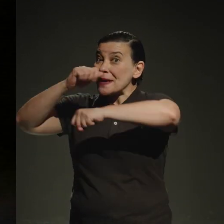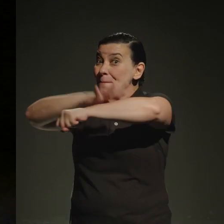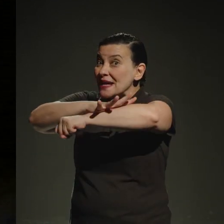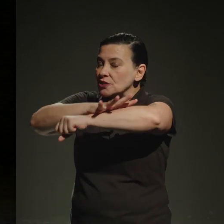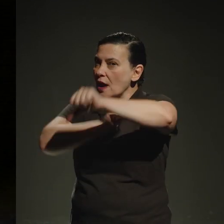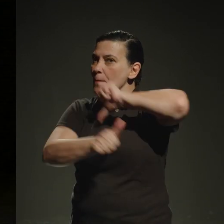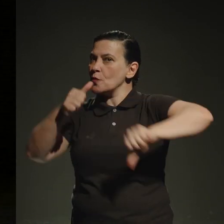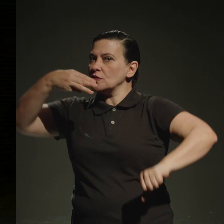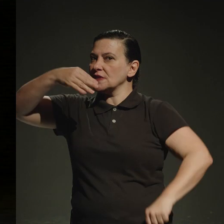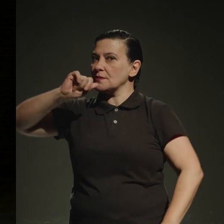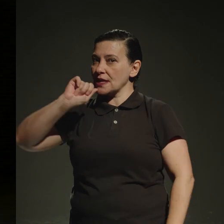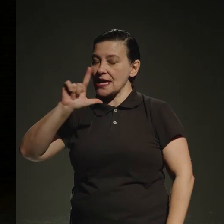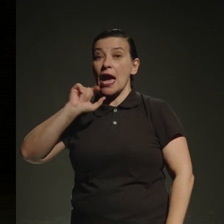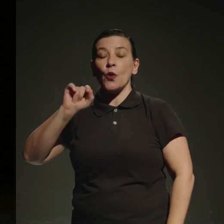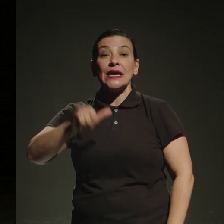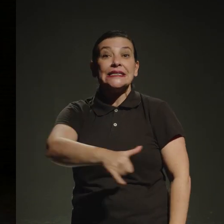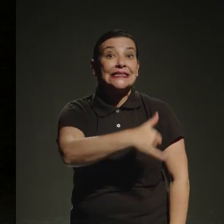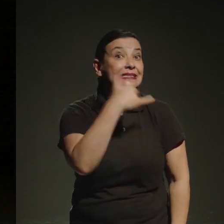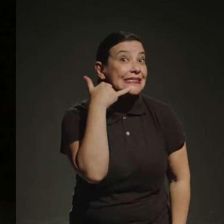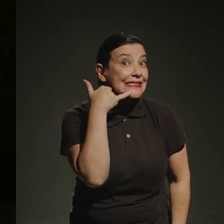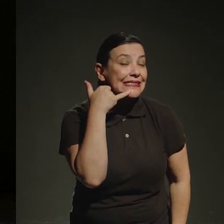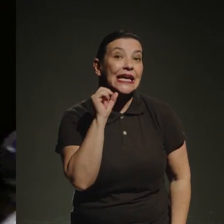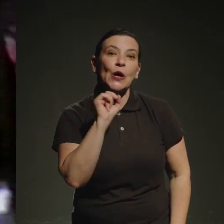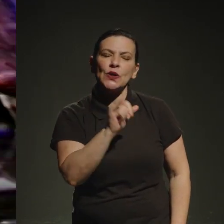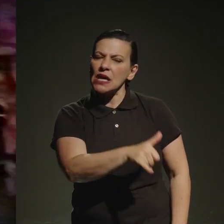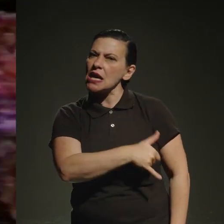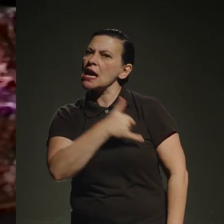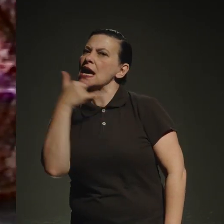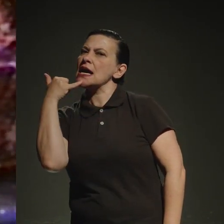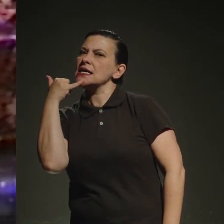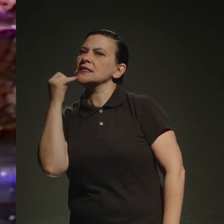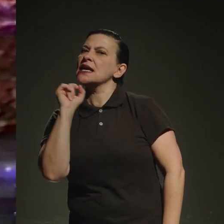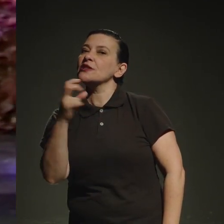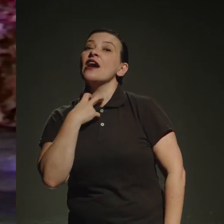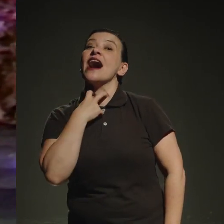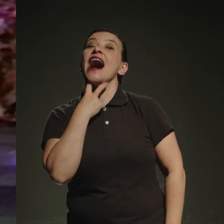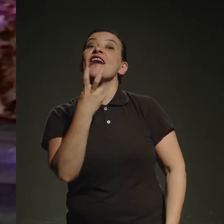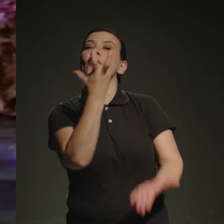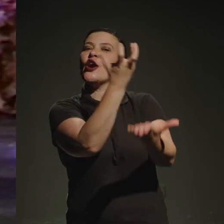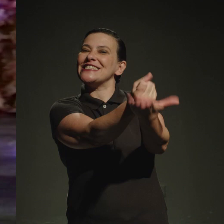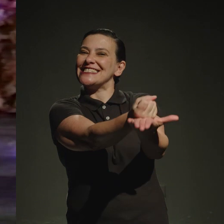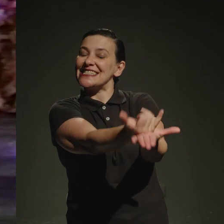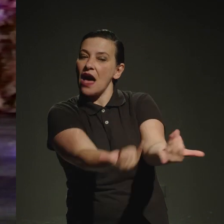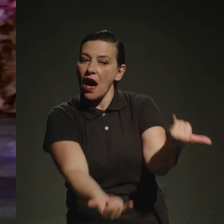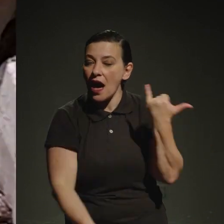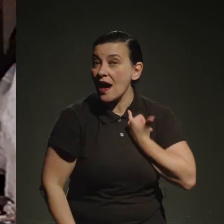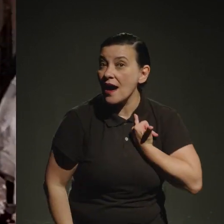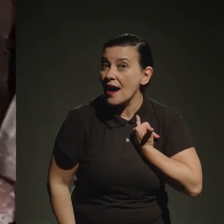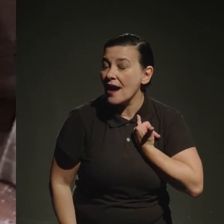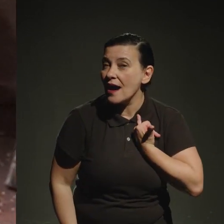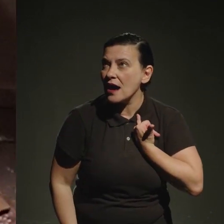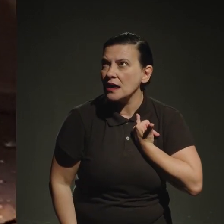O homem da mancha se transforma em Miguel e se joga para atender o telefone. Antes que ele atenda, entra a voz gravada da